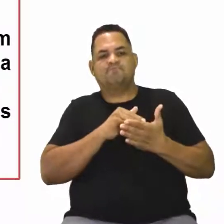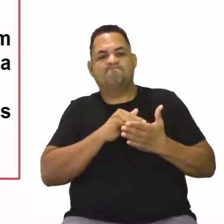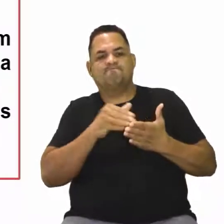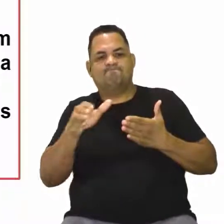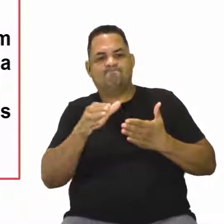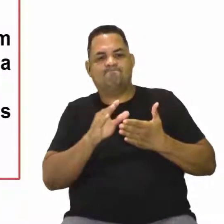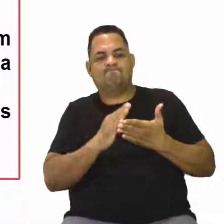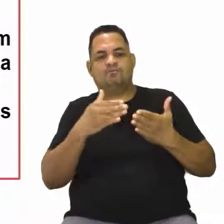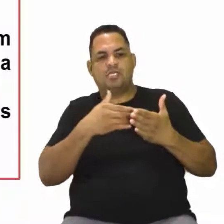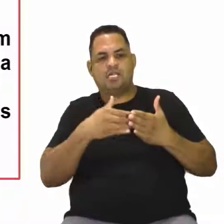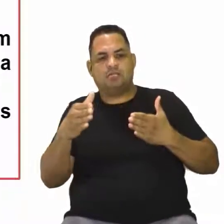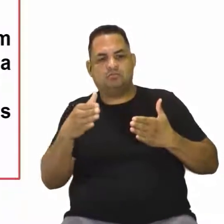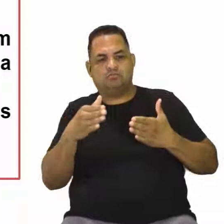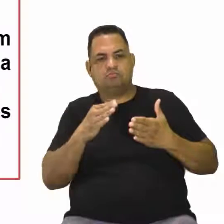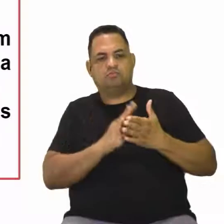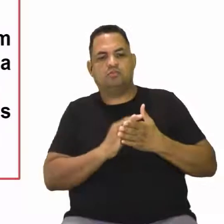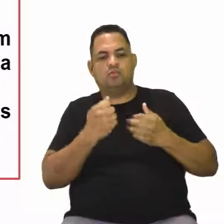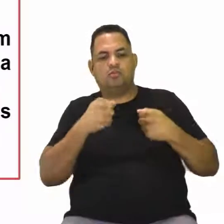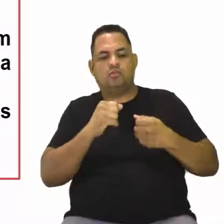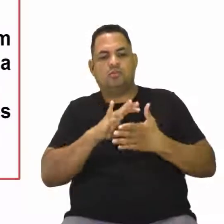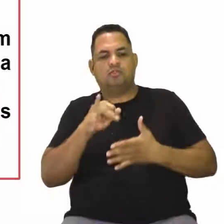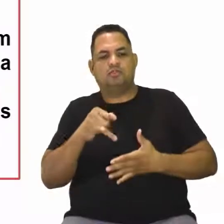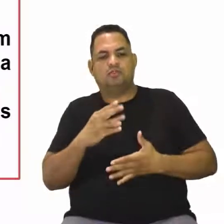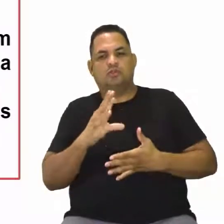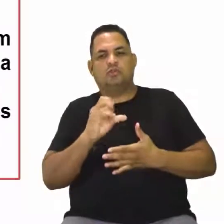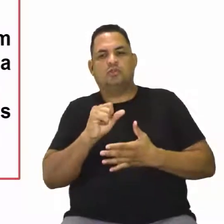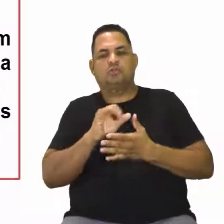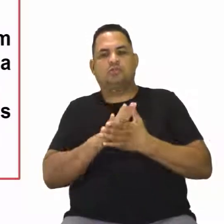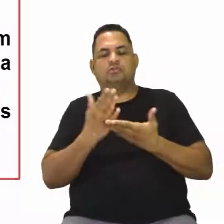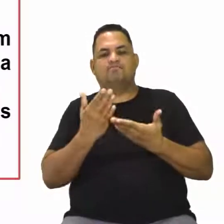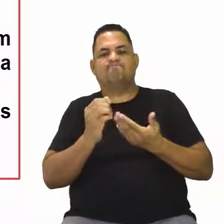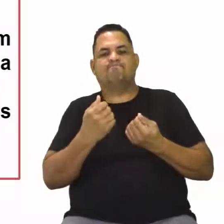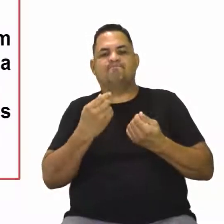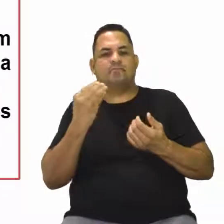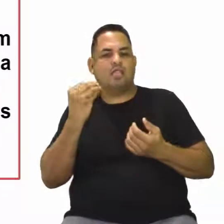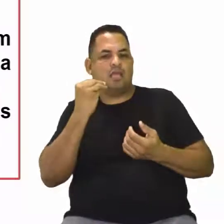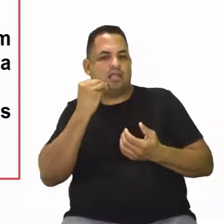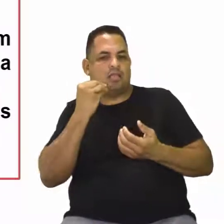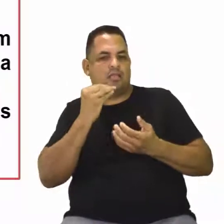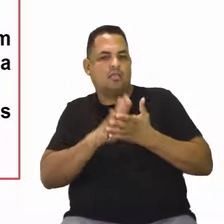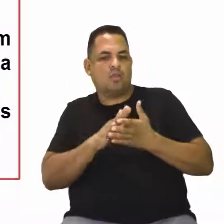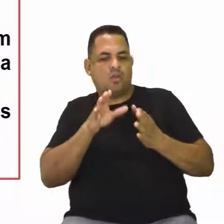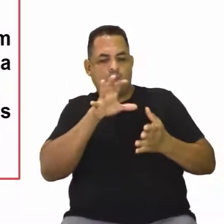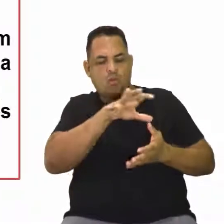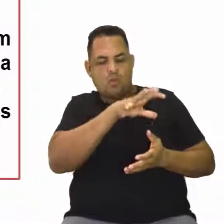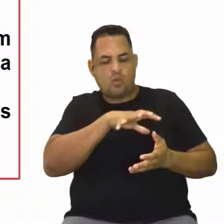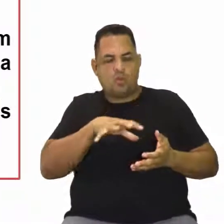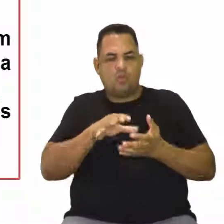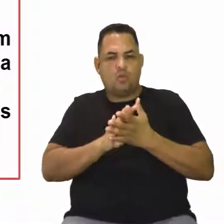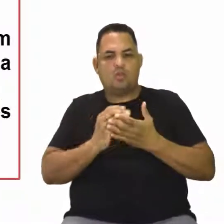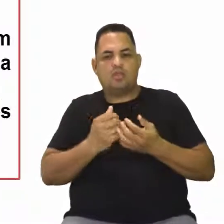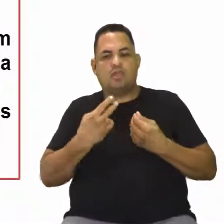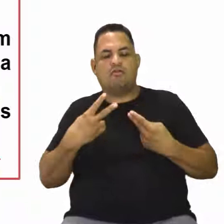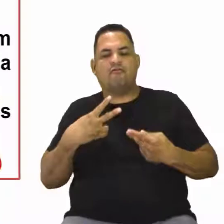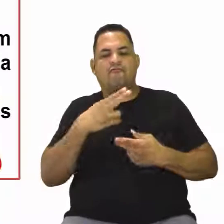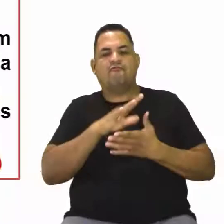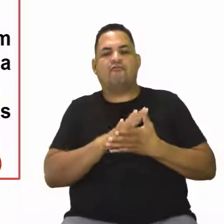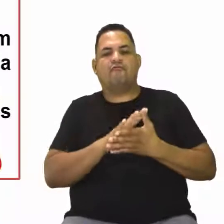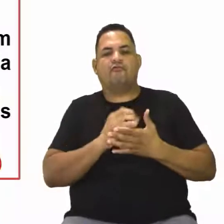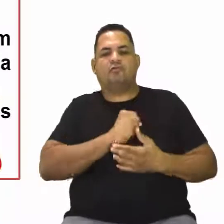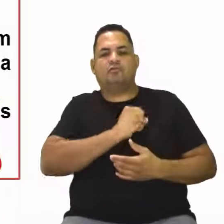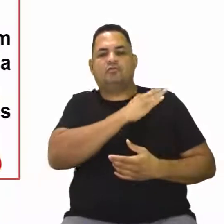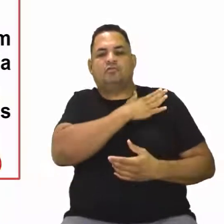João Goulart. O governo tentou mobilizar setores das Forças Armadas, colocando em risco a hierarquia entre